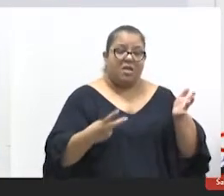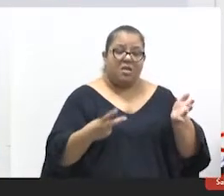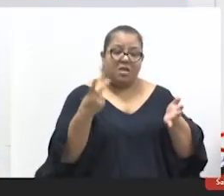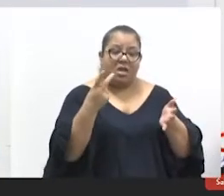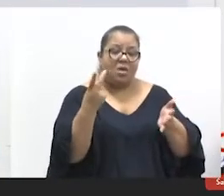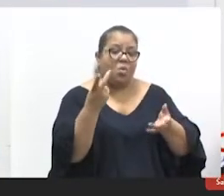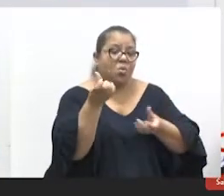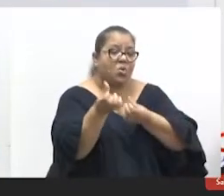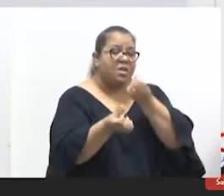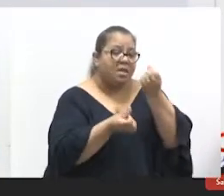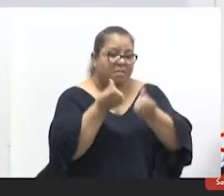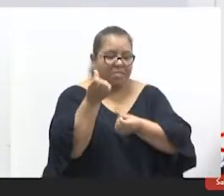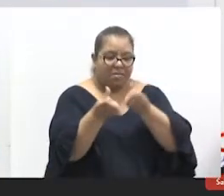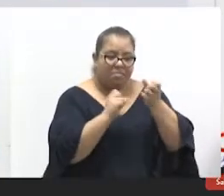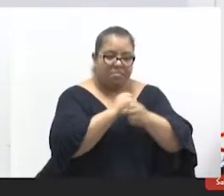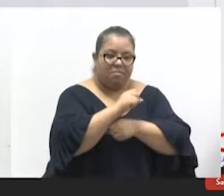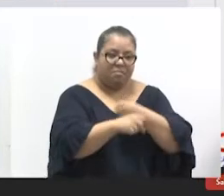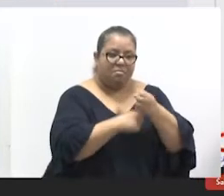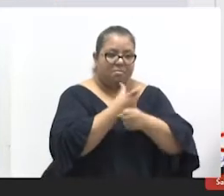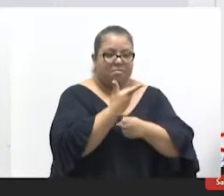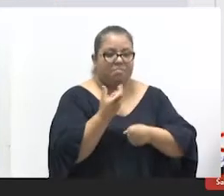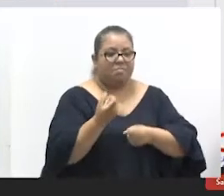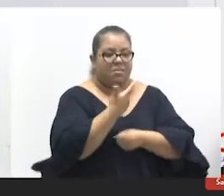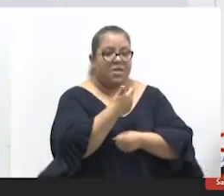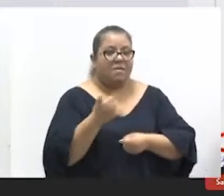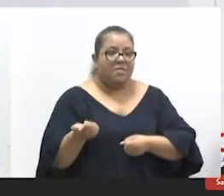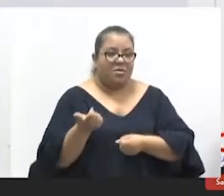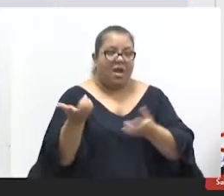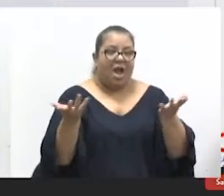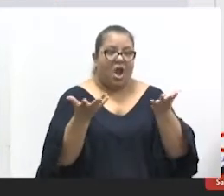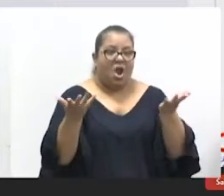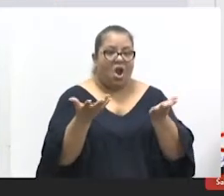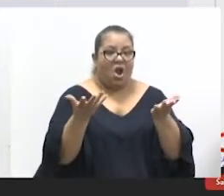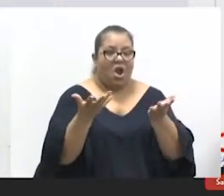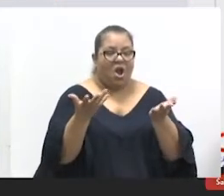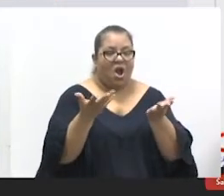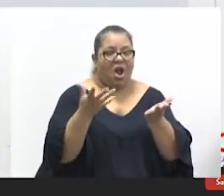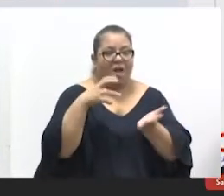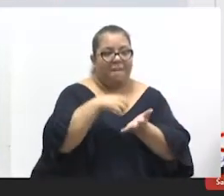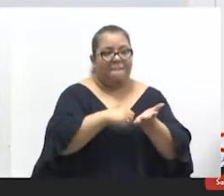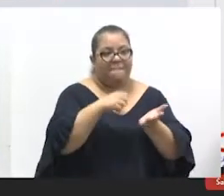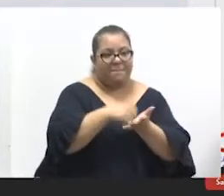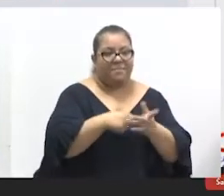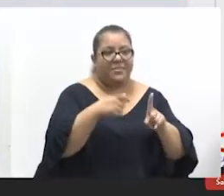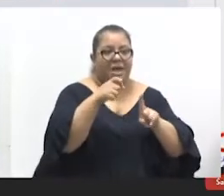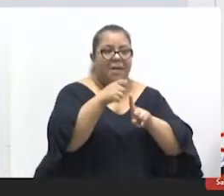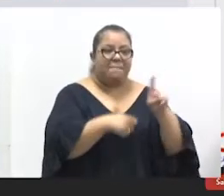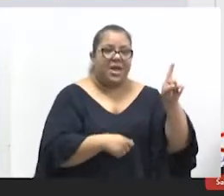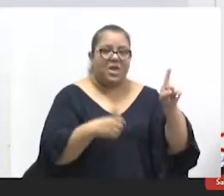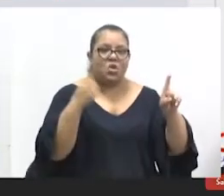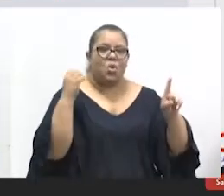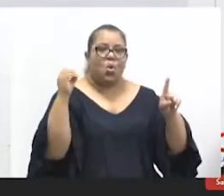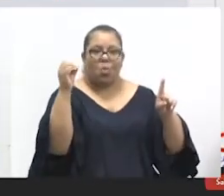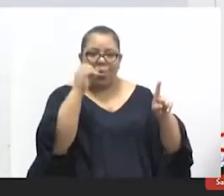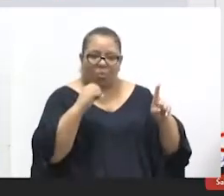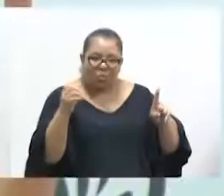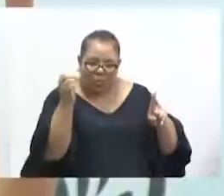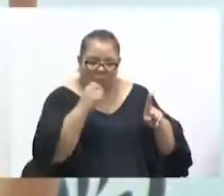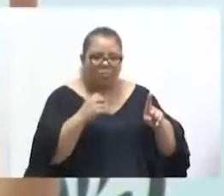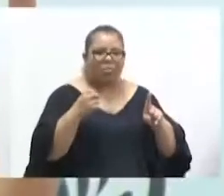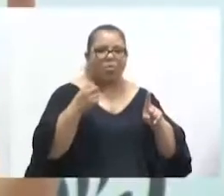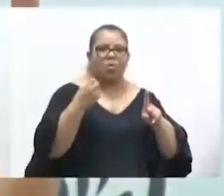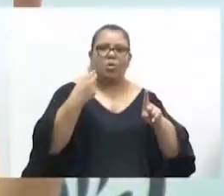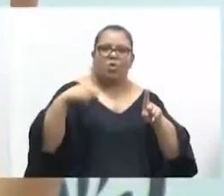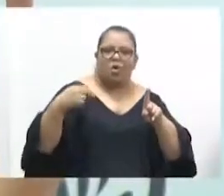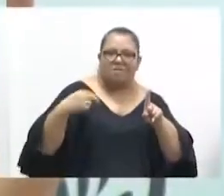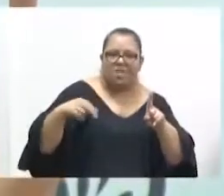2021, agora que está entrando nas bases de dados oficiais, em especial outubro, novembro, dezembro, agora que está subindo, por isso que esses dados